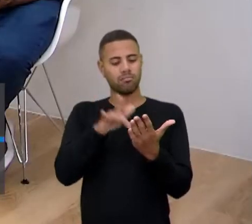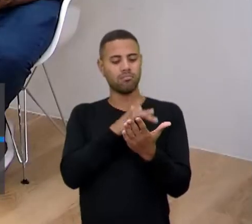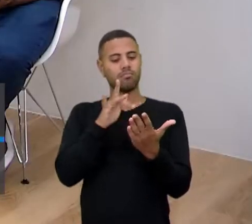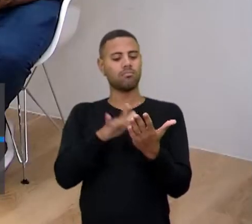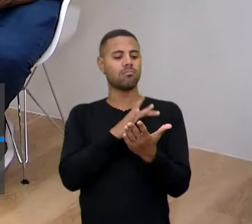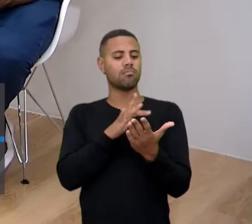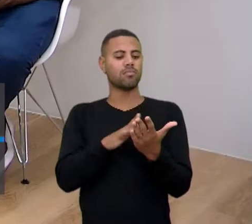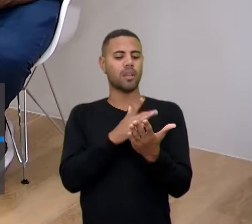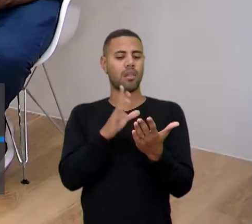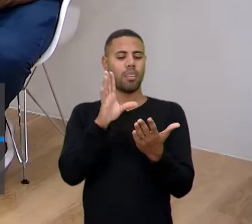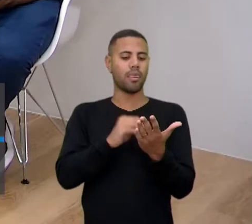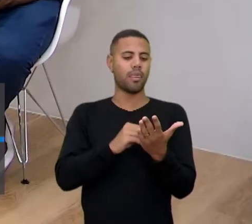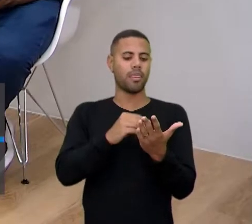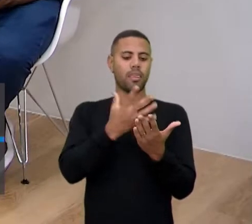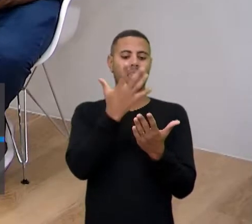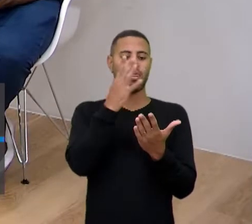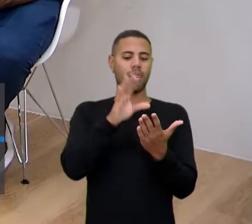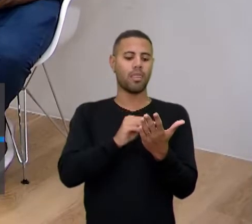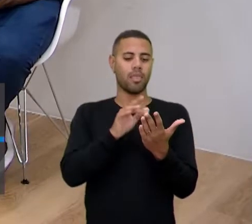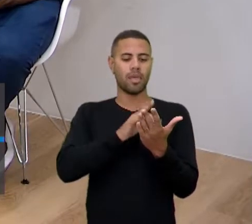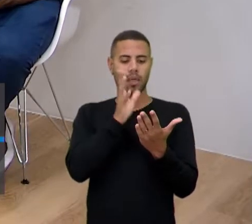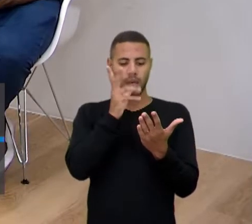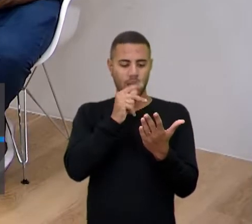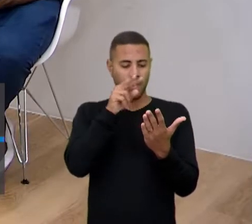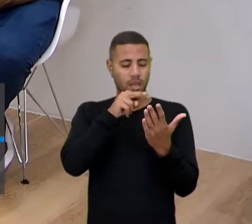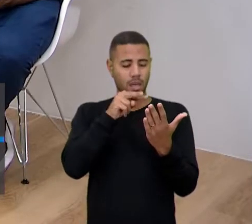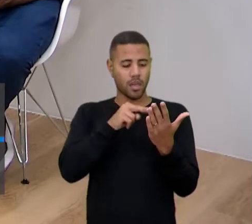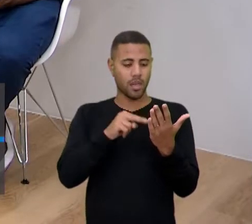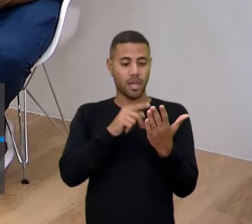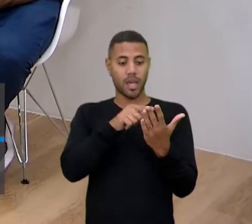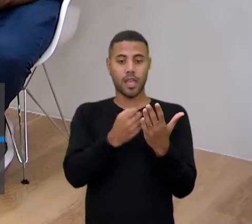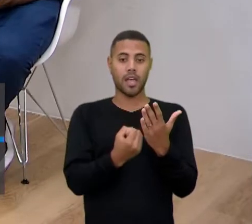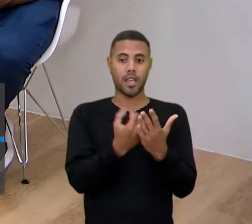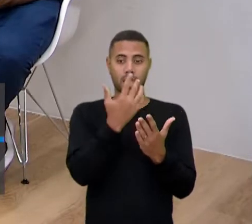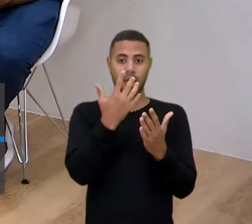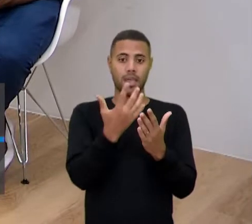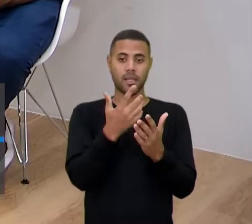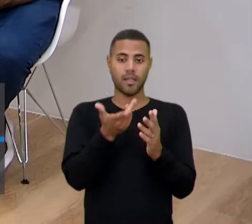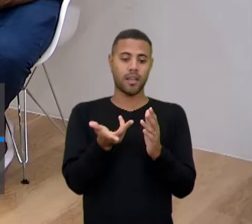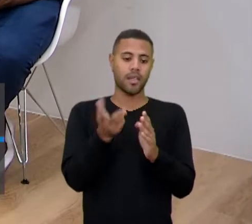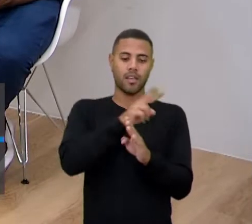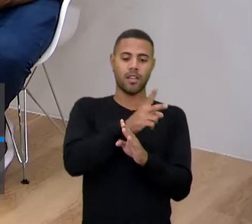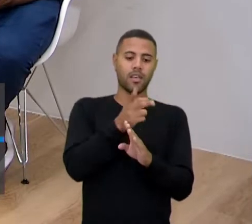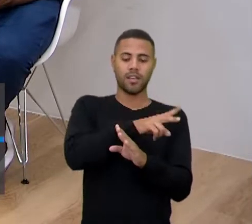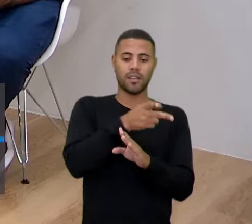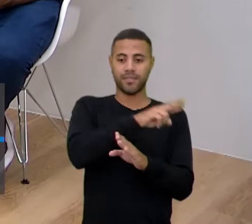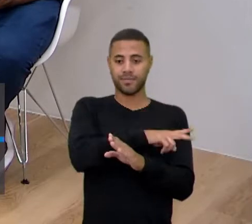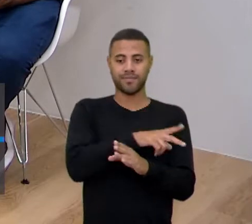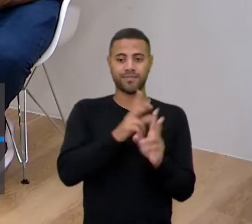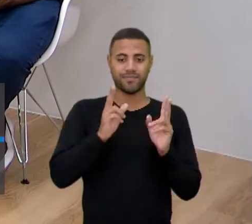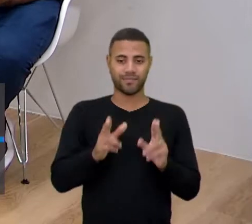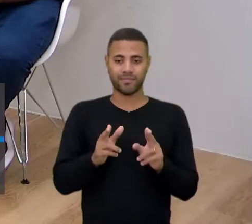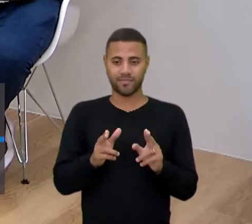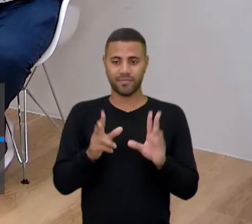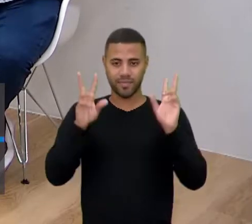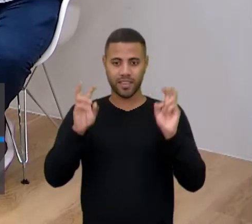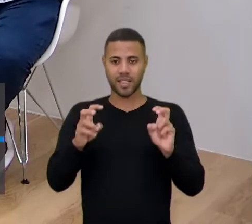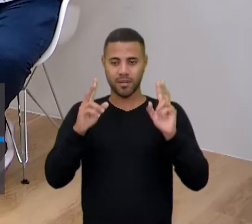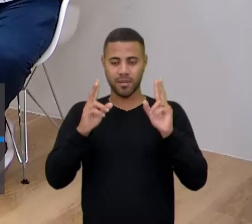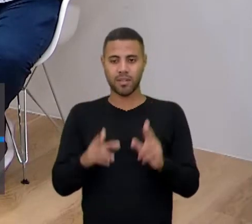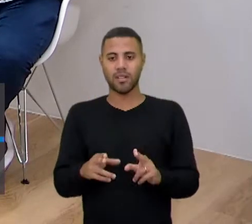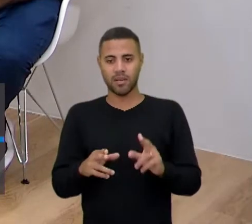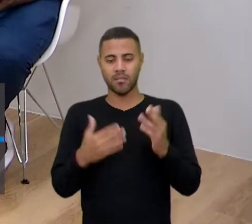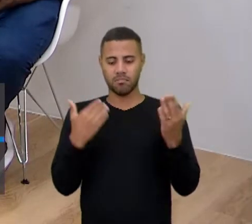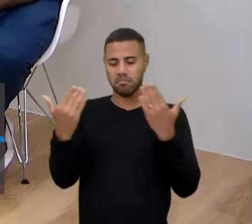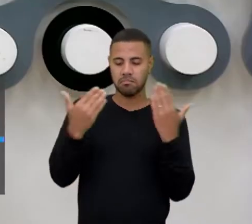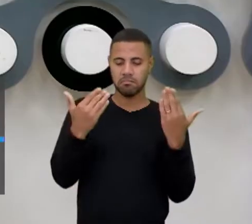uma página, fecha, demora um pouquinho aqui, aí aquela página tem um hiperlink que te leva para outra página que tem o mesmo assunto ou um assunto